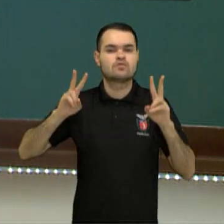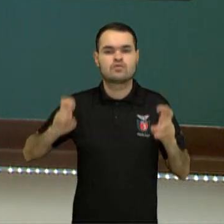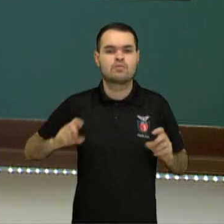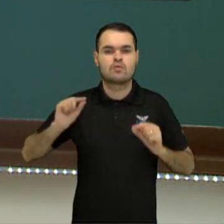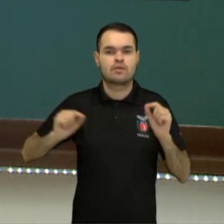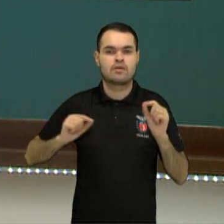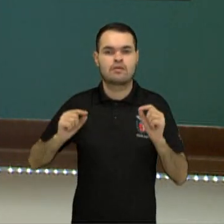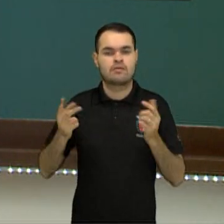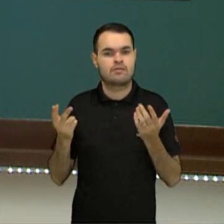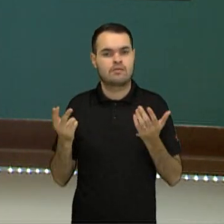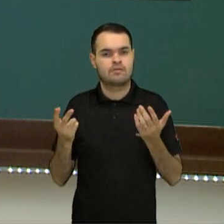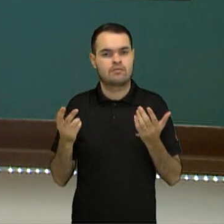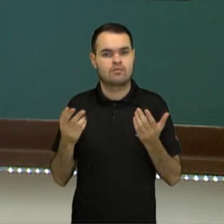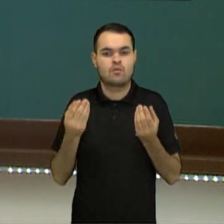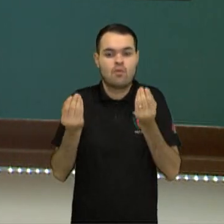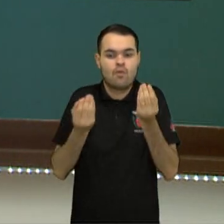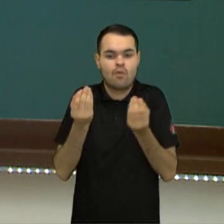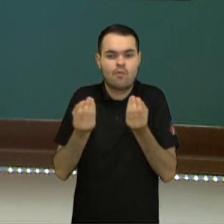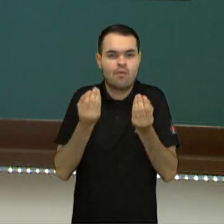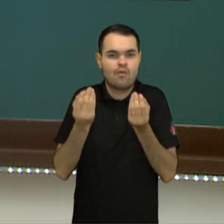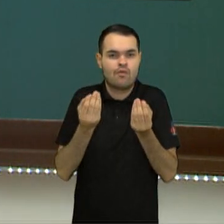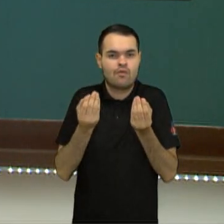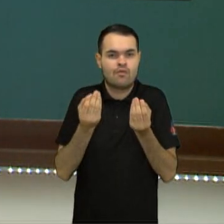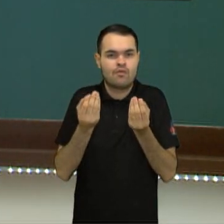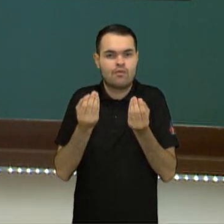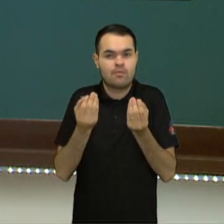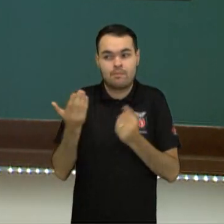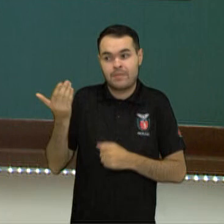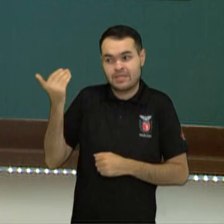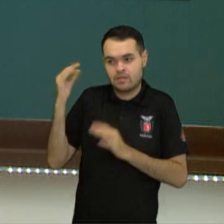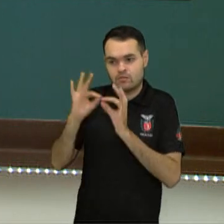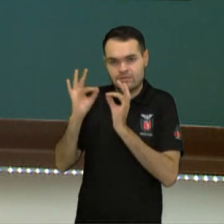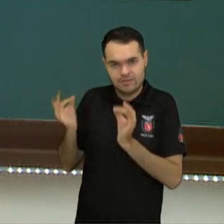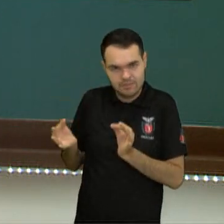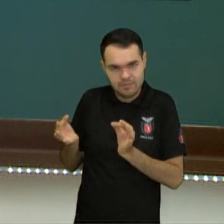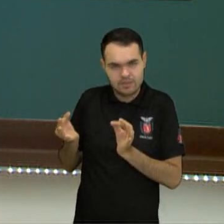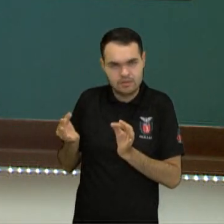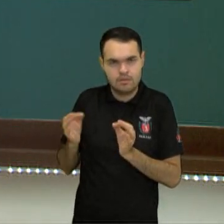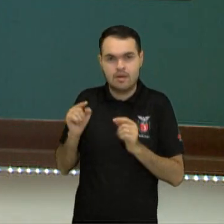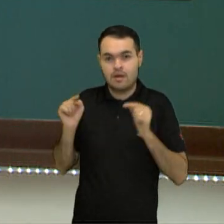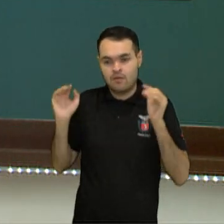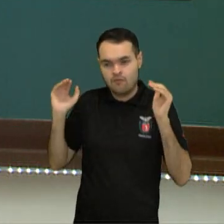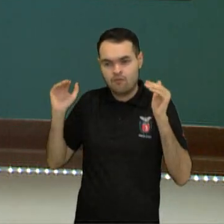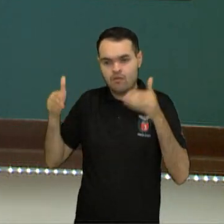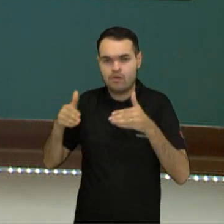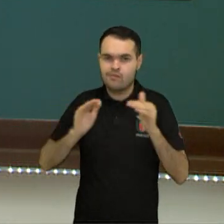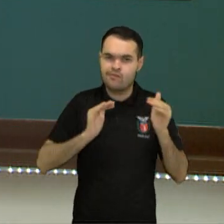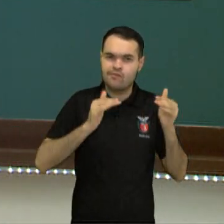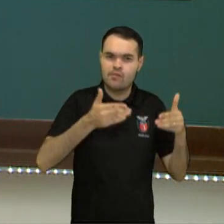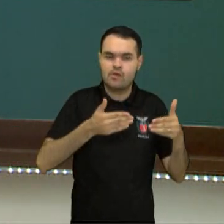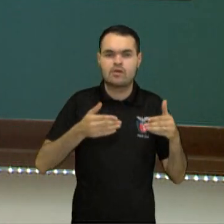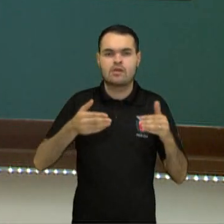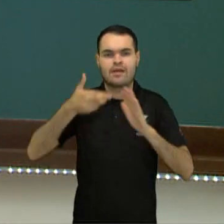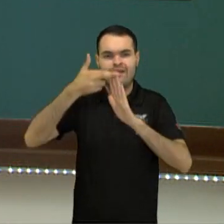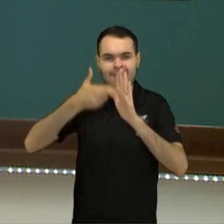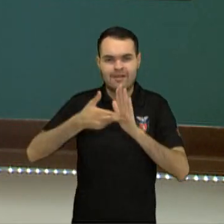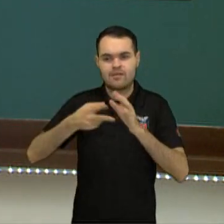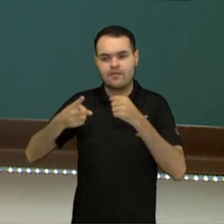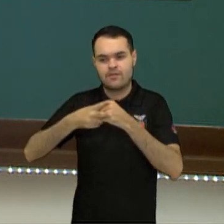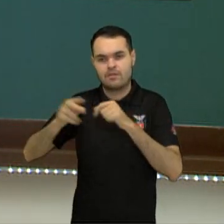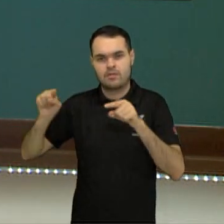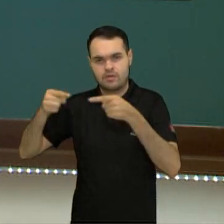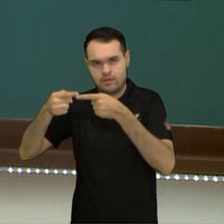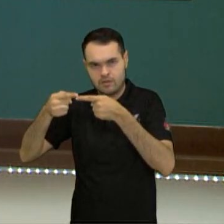pouco sobre, começamos a falar um pouco sobre o passado simples, só que aqui eu foquei um pouco justamente sobre nas regras de